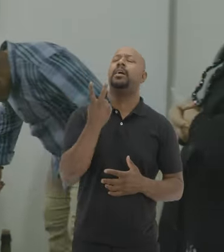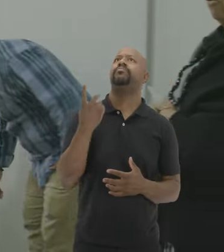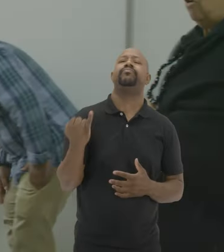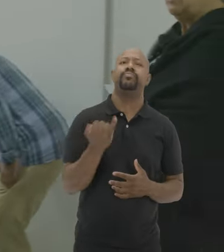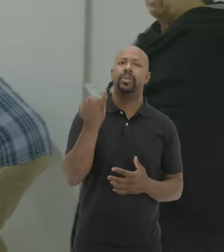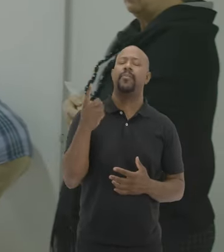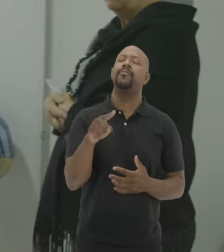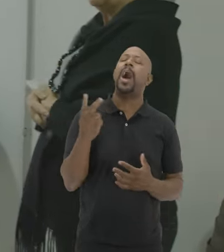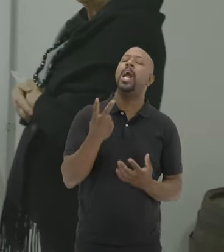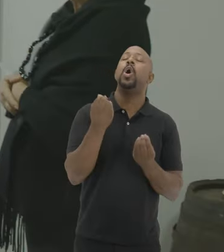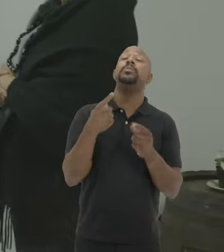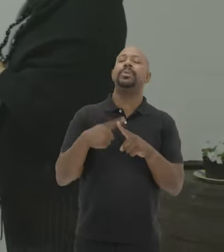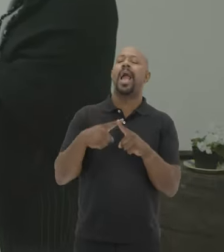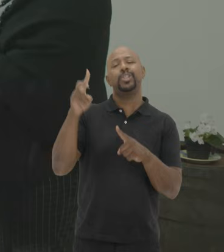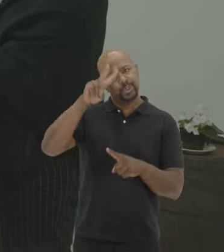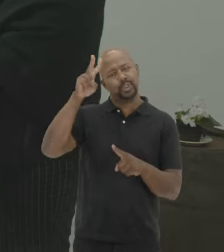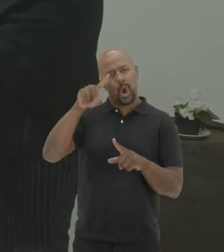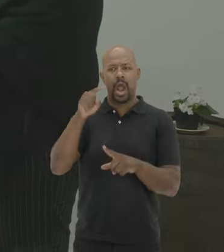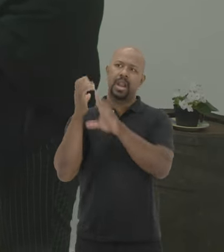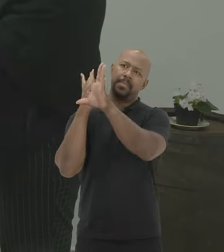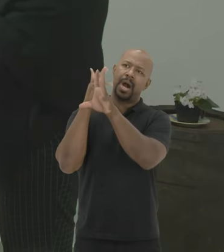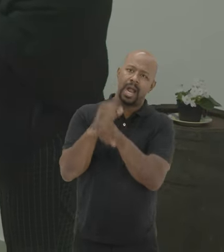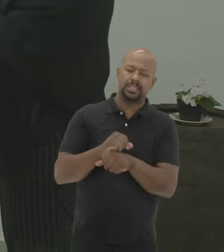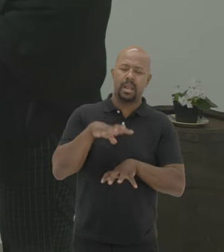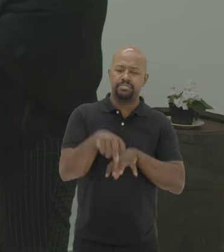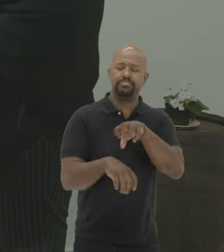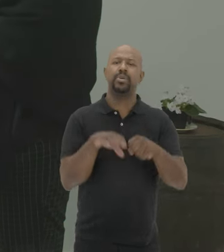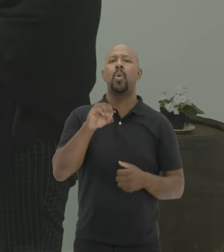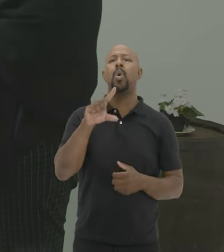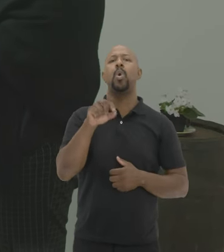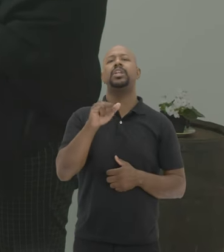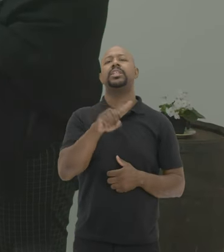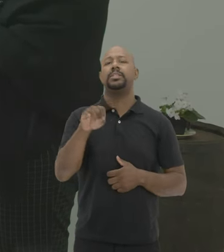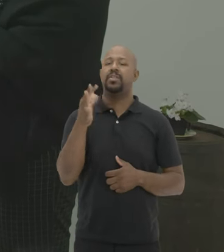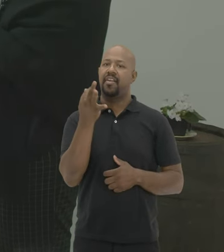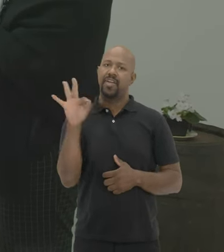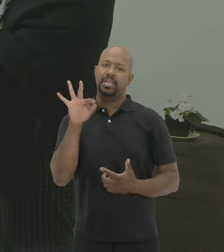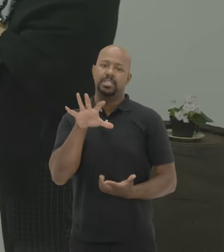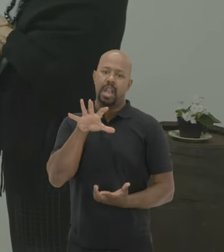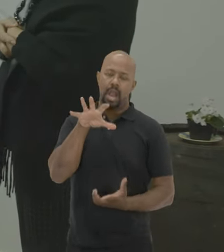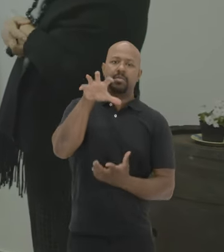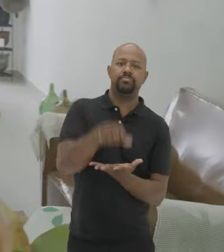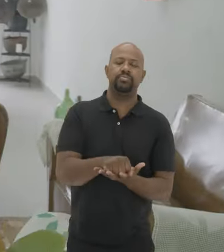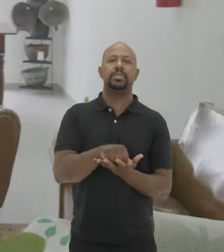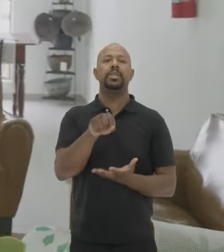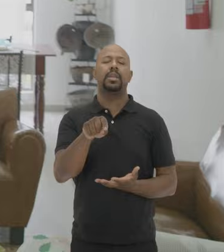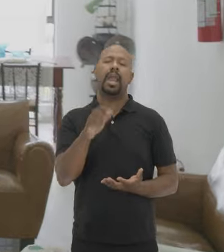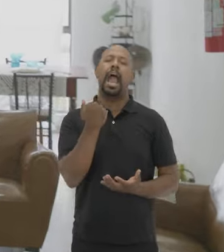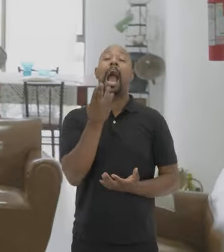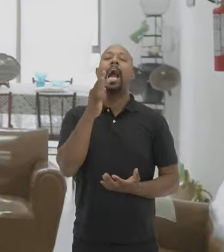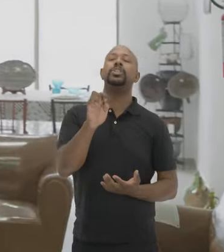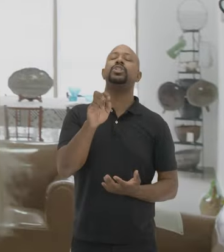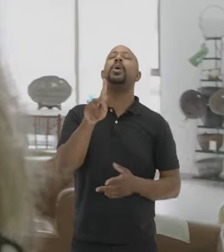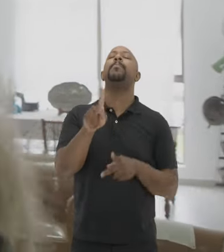sentido da história, né, dessa colonização. Na França, a gente chamaria isso de arte popular, né? Dá pra chamar